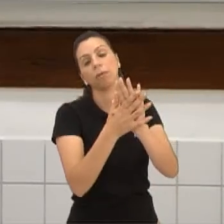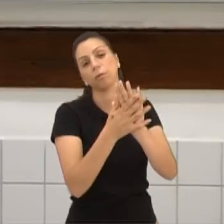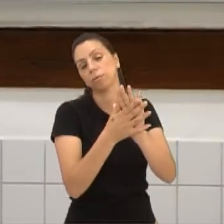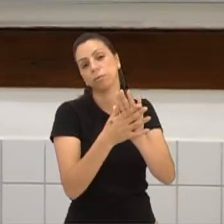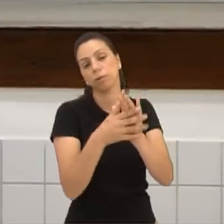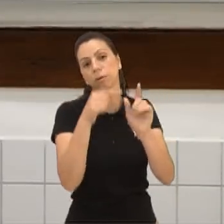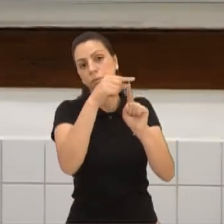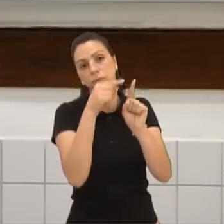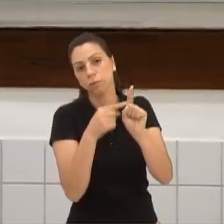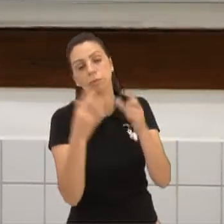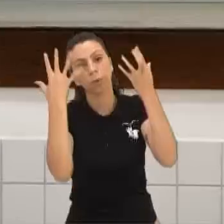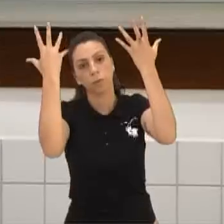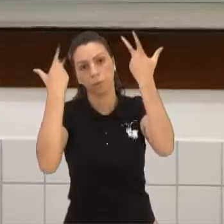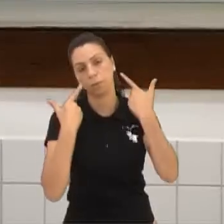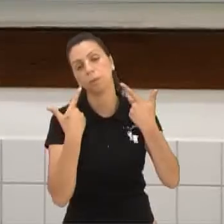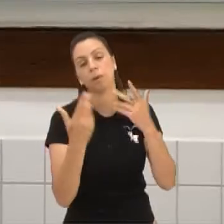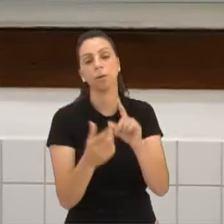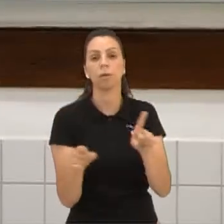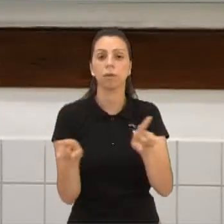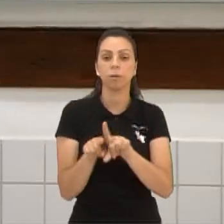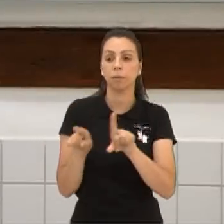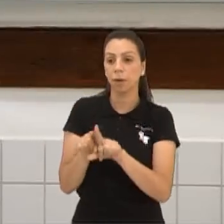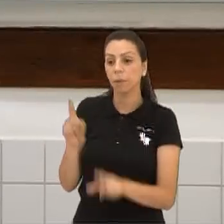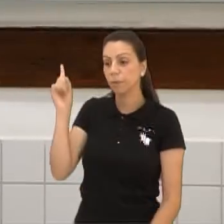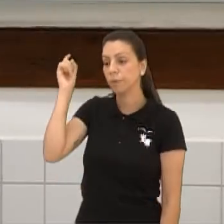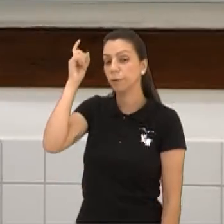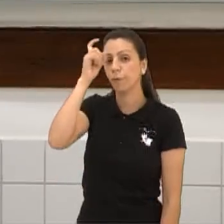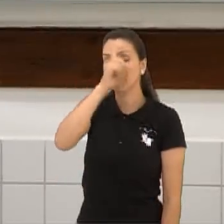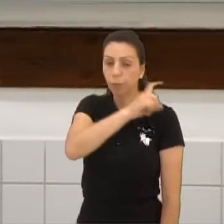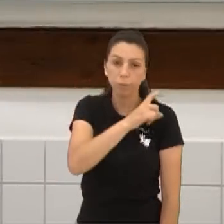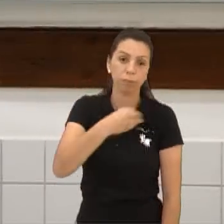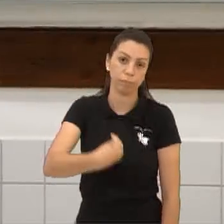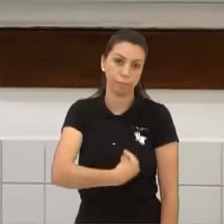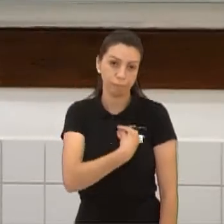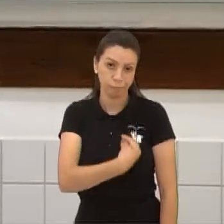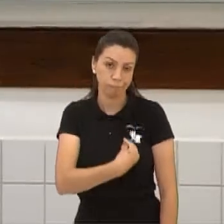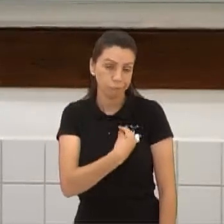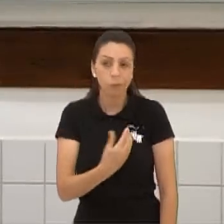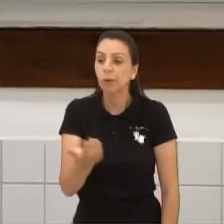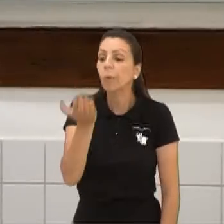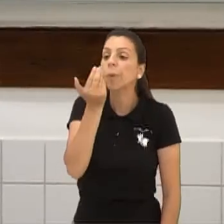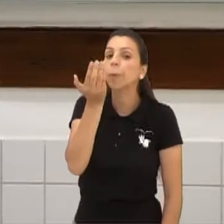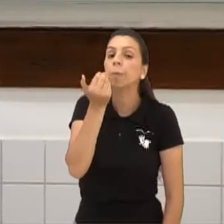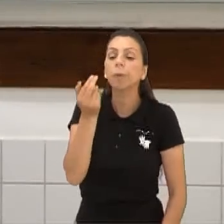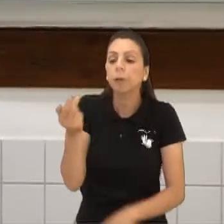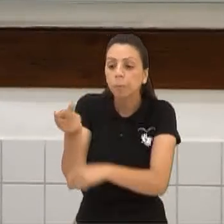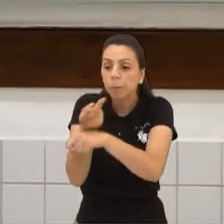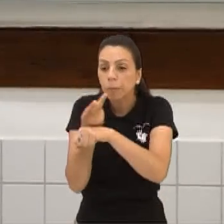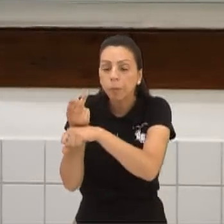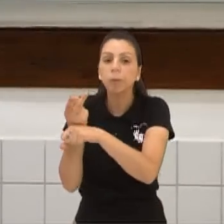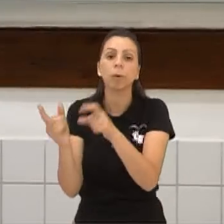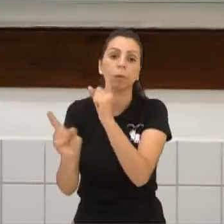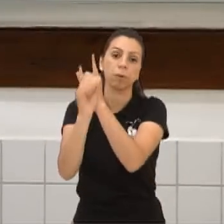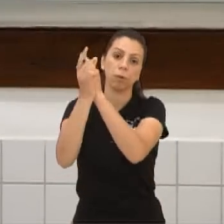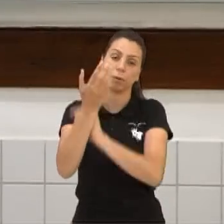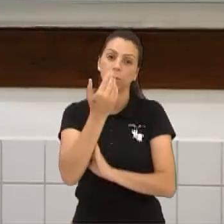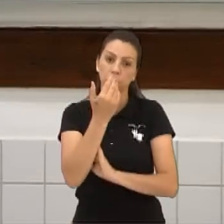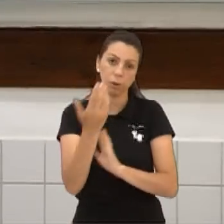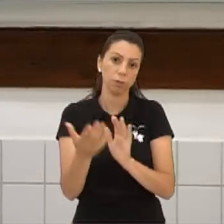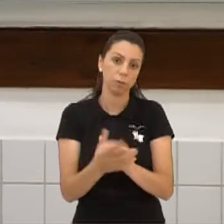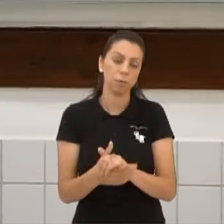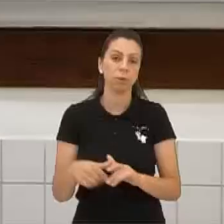vivos, a dificuldade de determinados seres vivos na obtenção de alimentos, enfim,